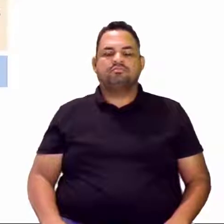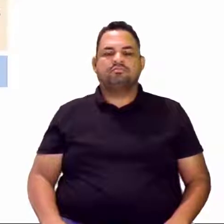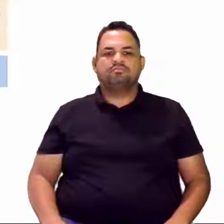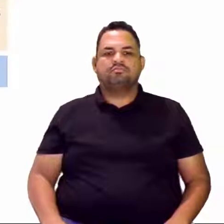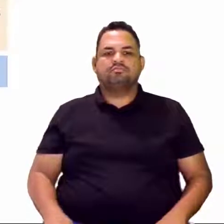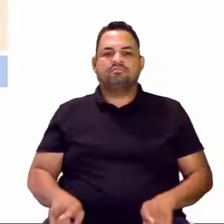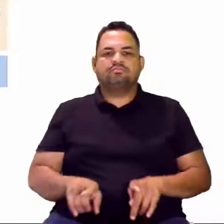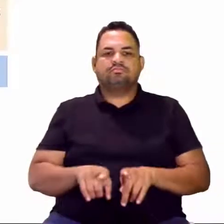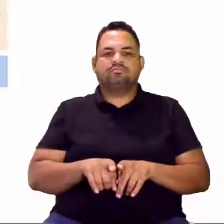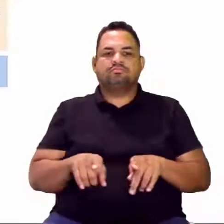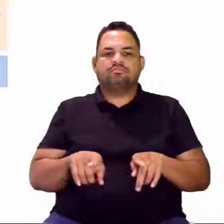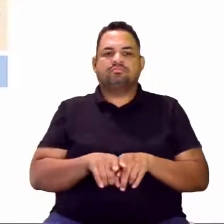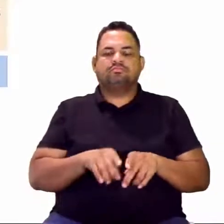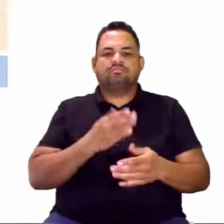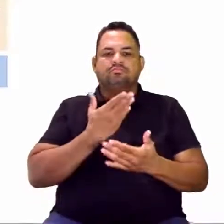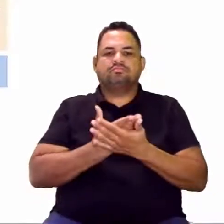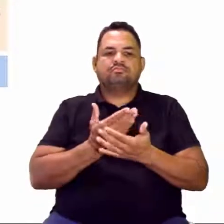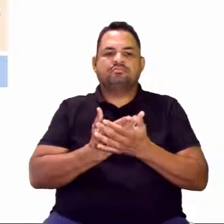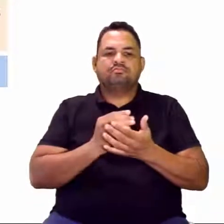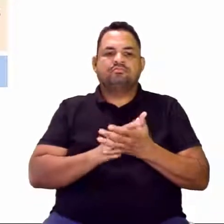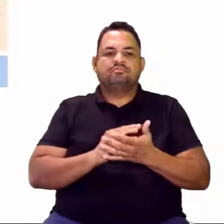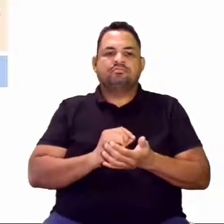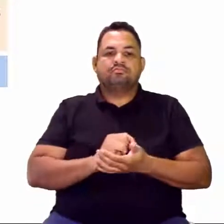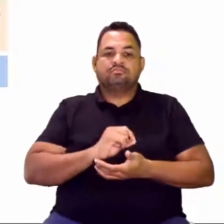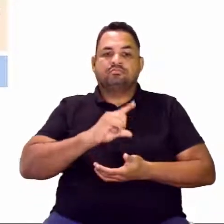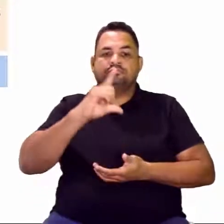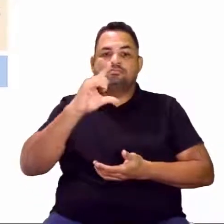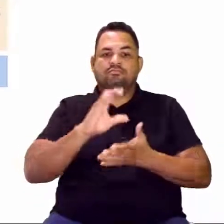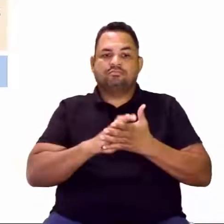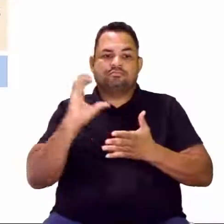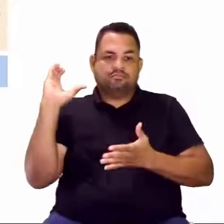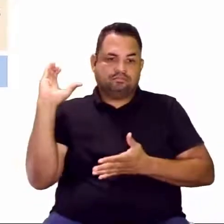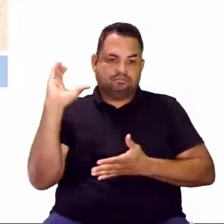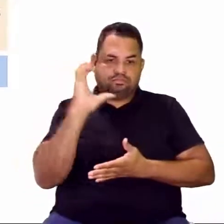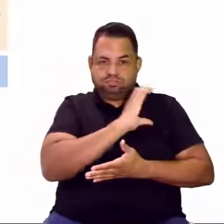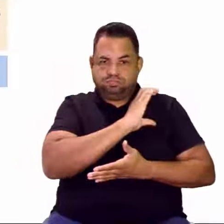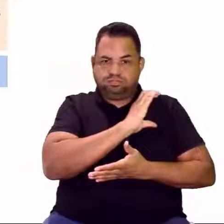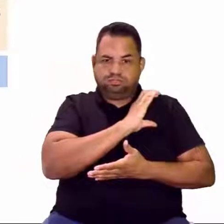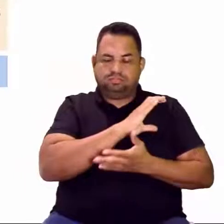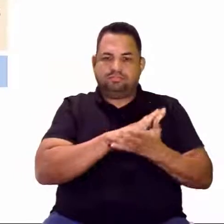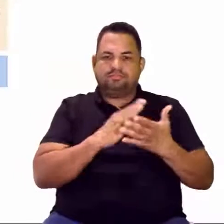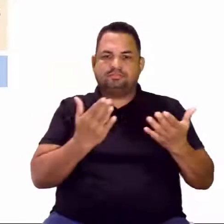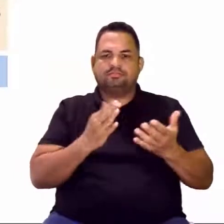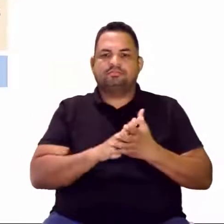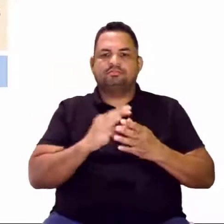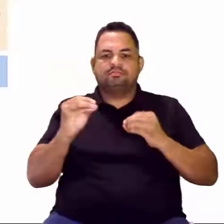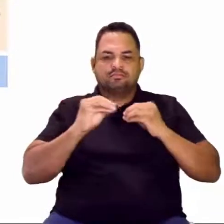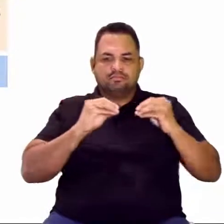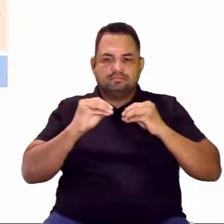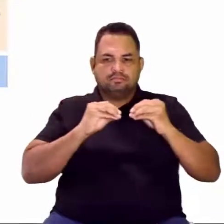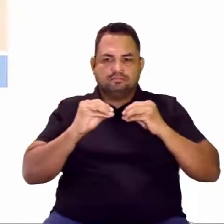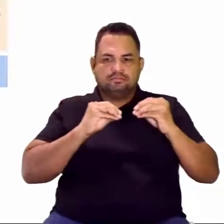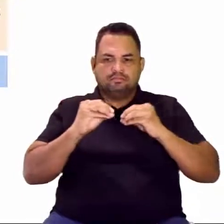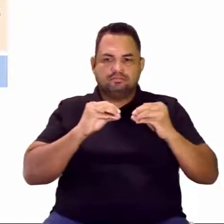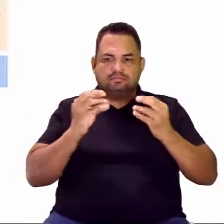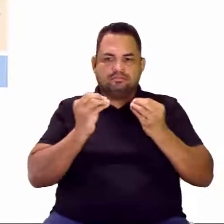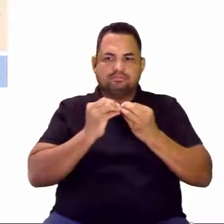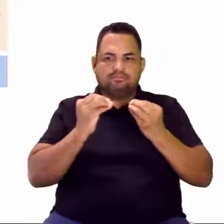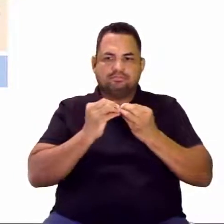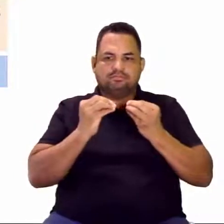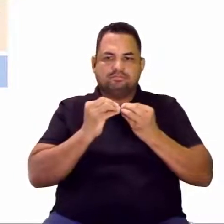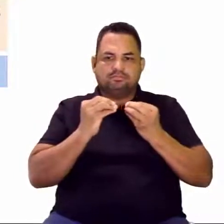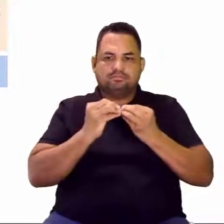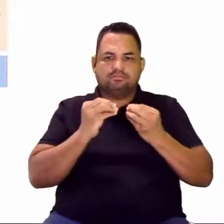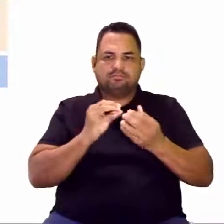vimos exatamente, olha, quanto maior for a velocidade, ou seja, de agitação delas,